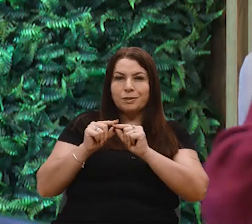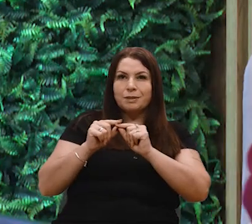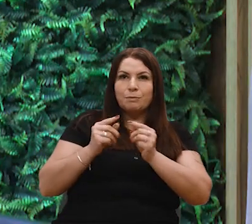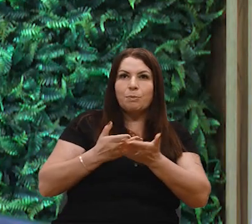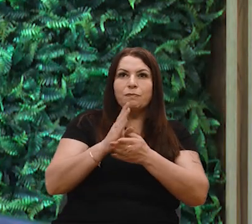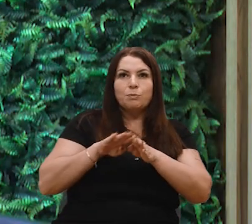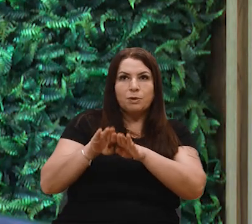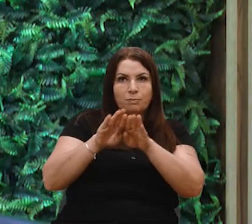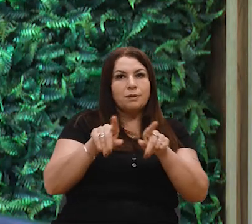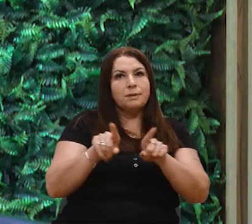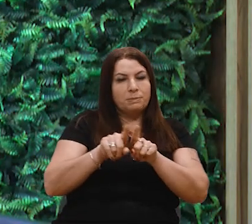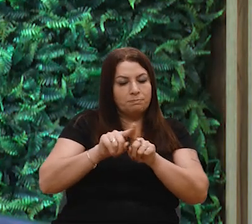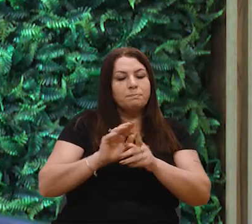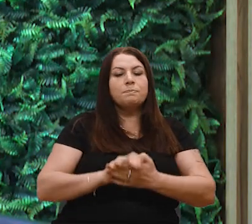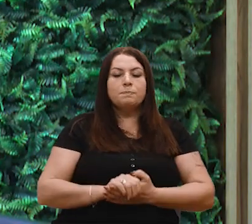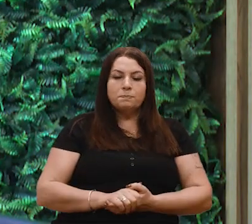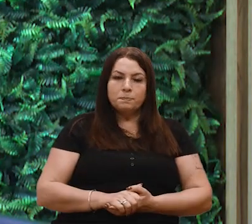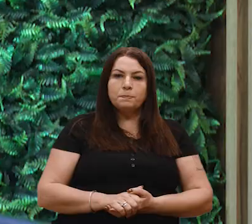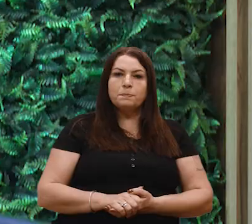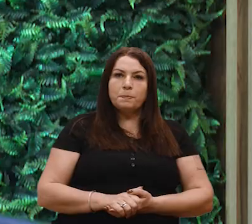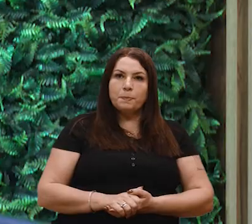para uma aprovação por unanimidade também.